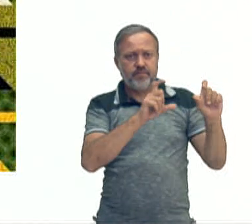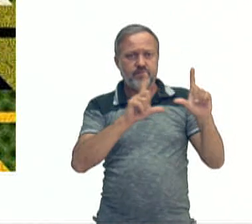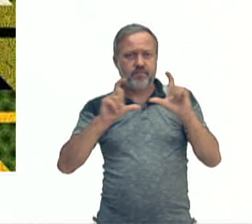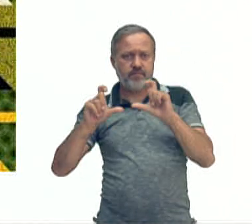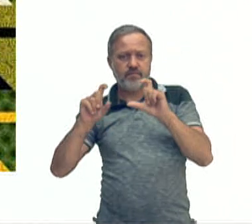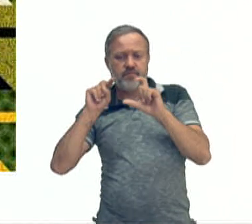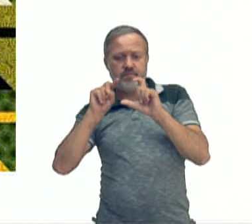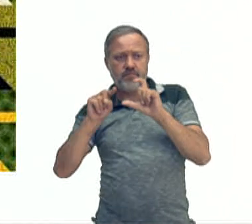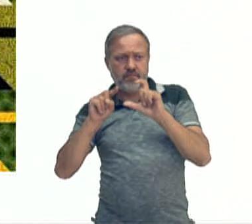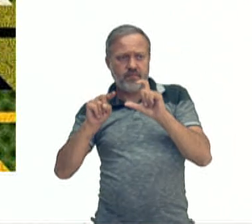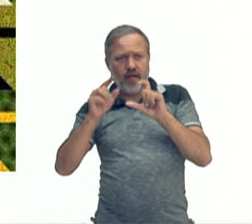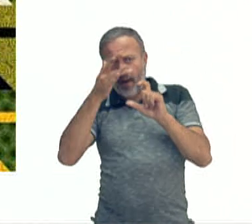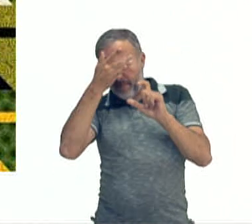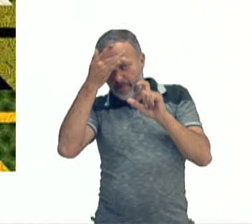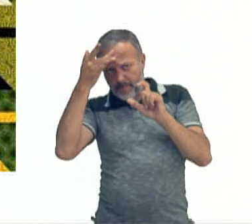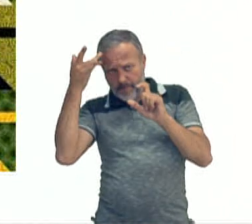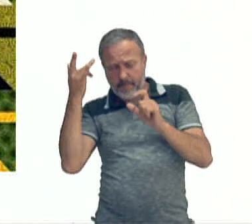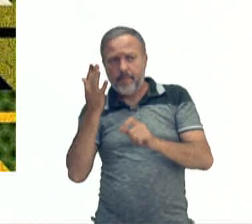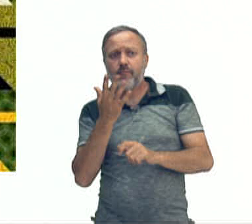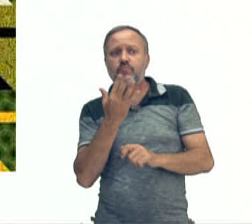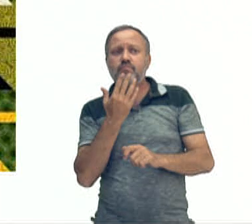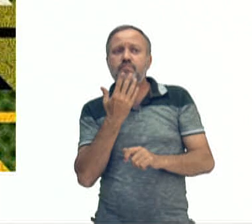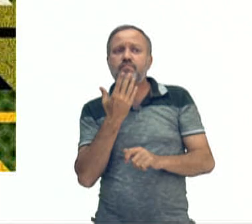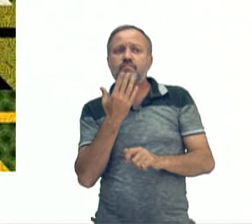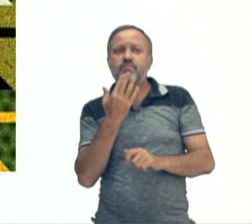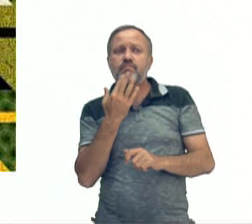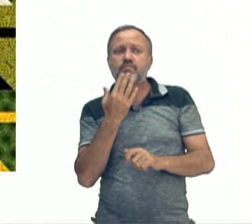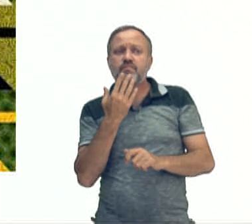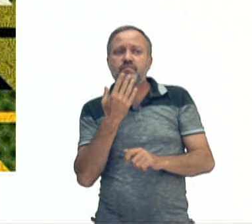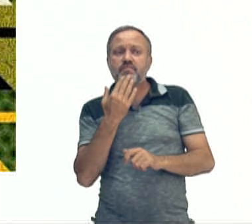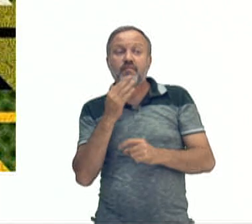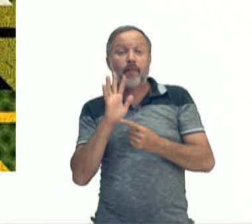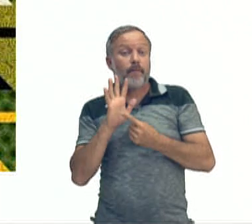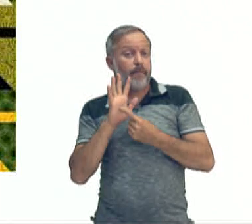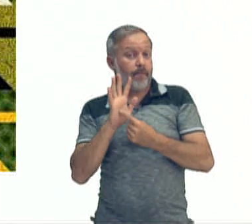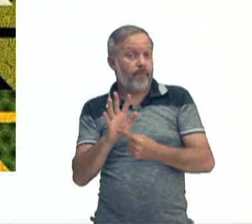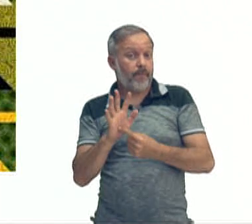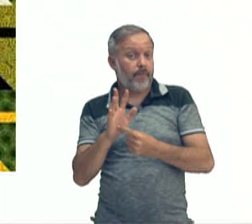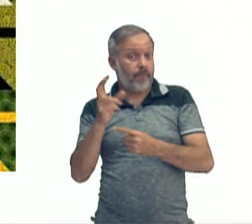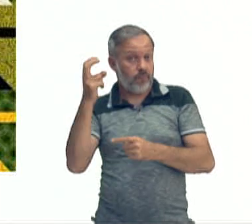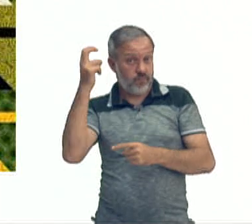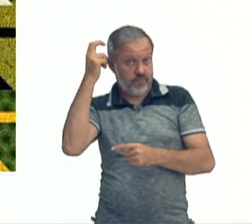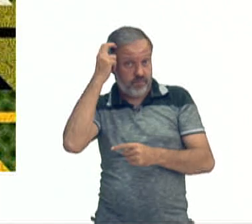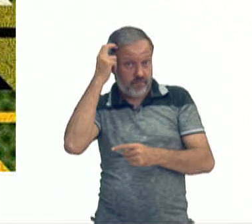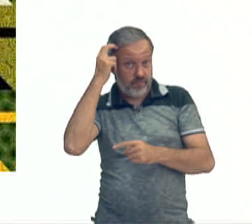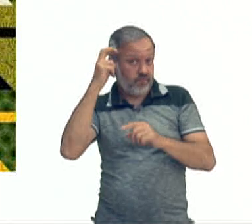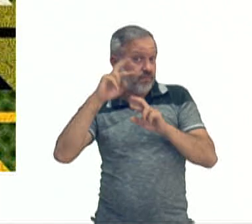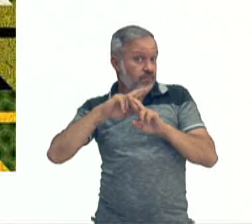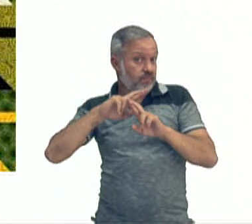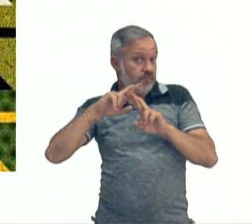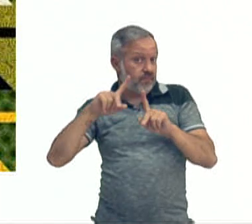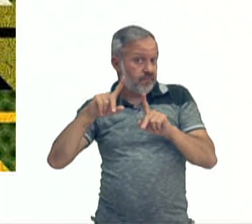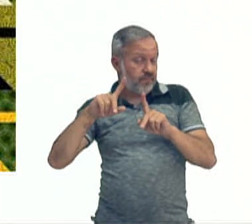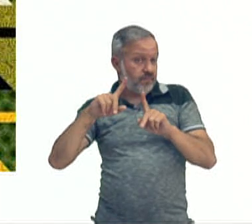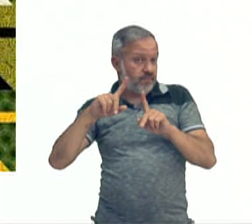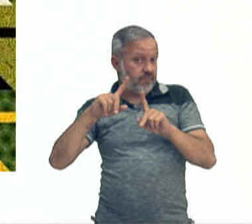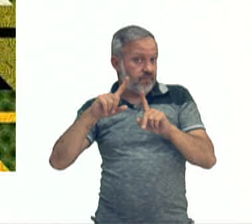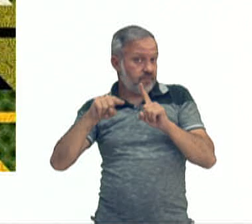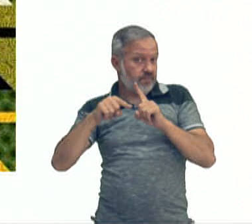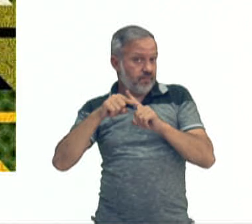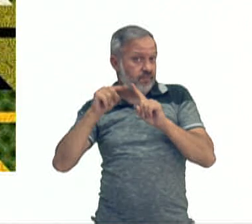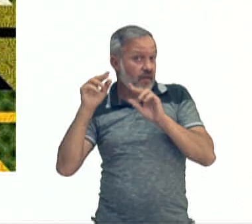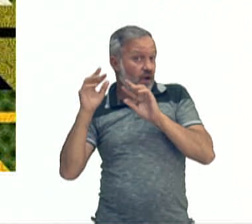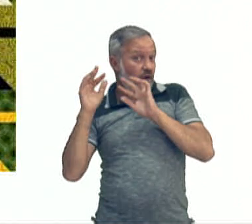com cores, cada cores dessa representando uma raça diferente, uma cultura diferente. Lembra dos